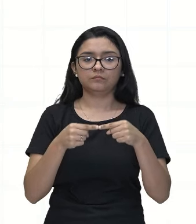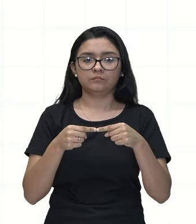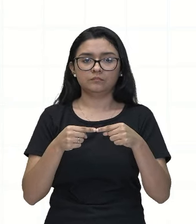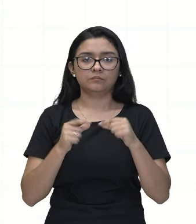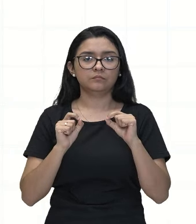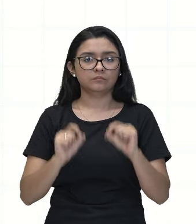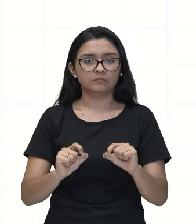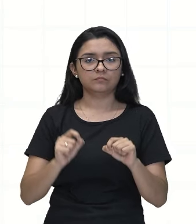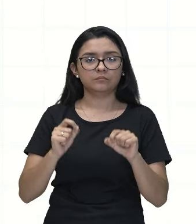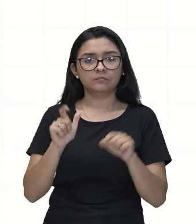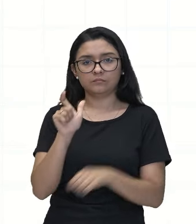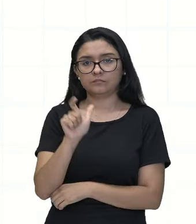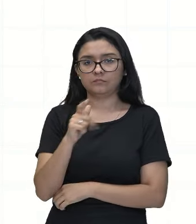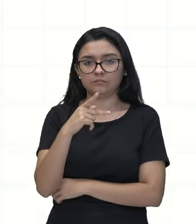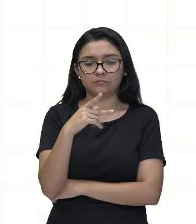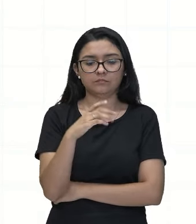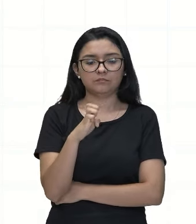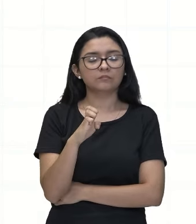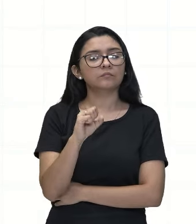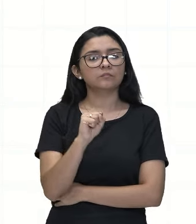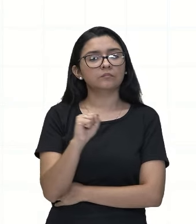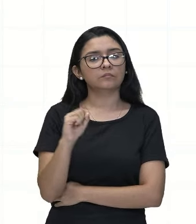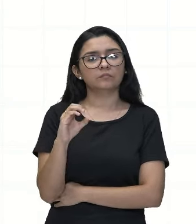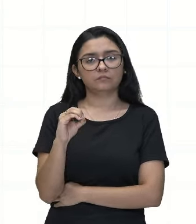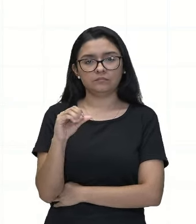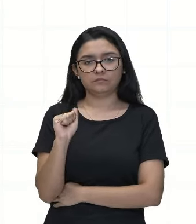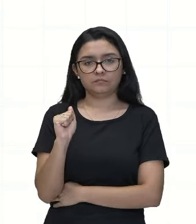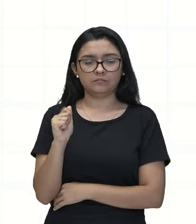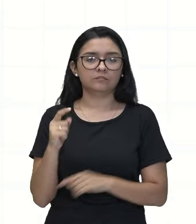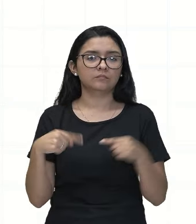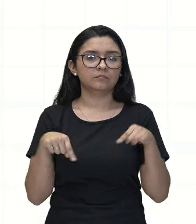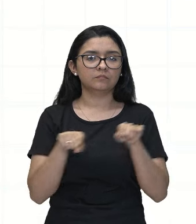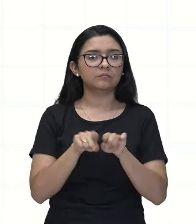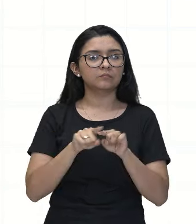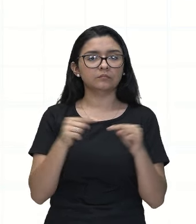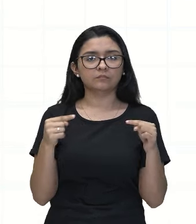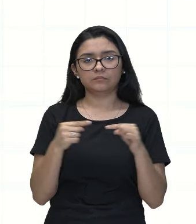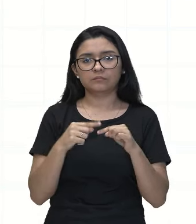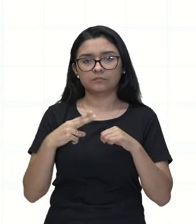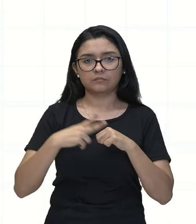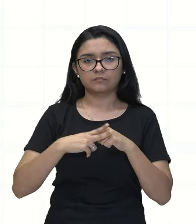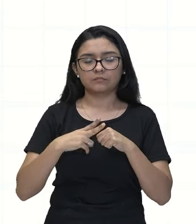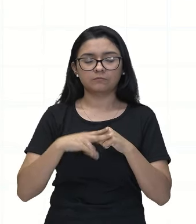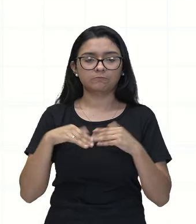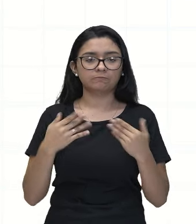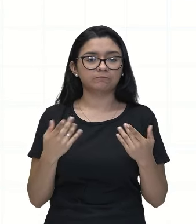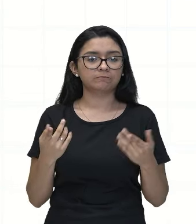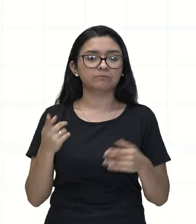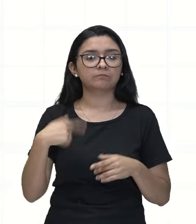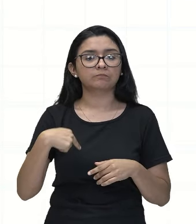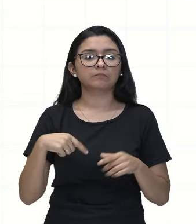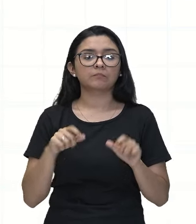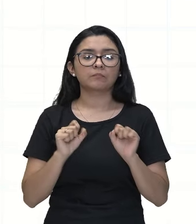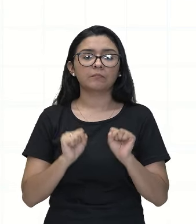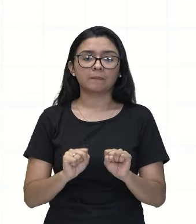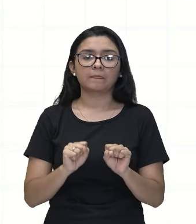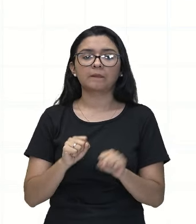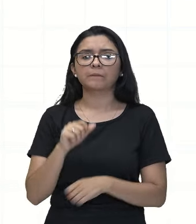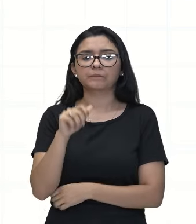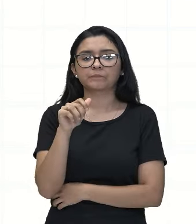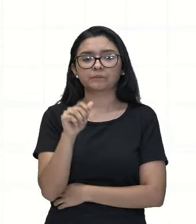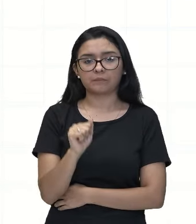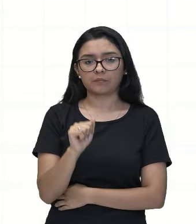plural como ele está mais próximo do verbo né então Eh essa concordância vai ser por atração né